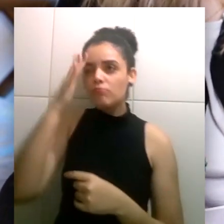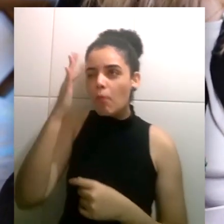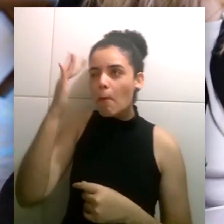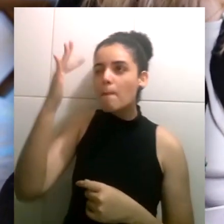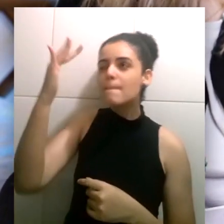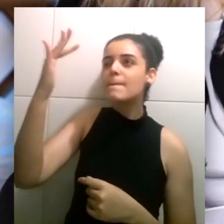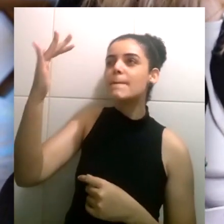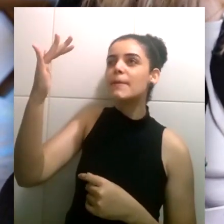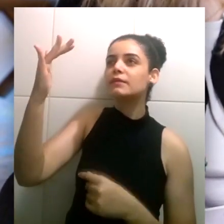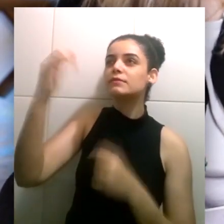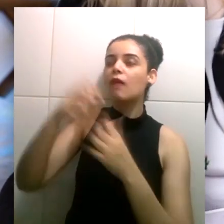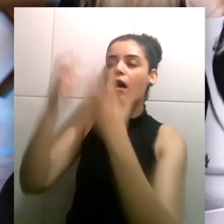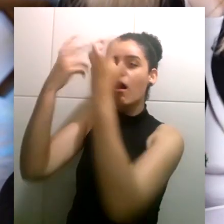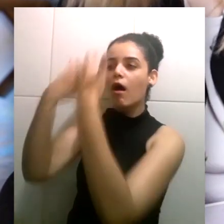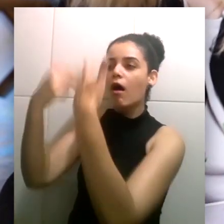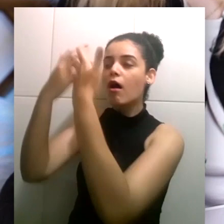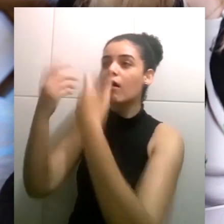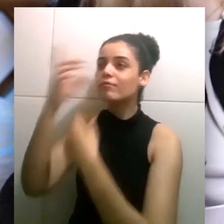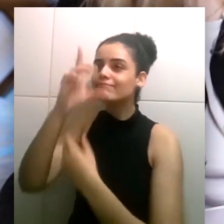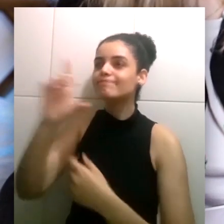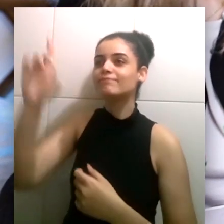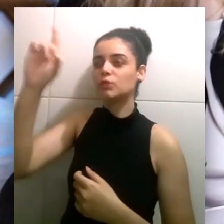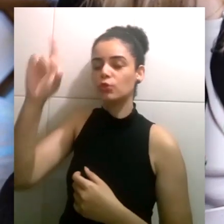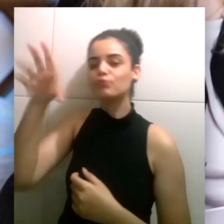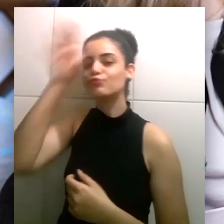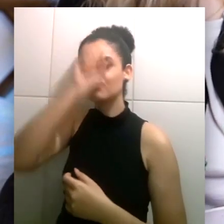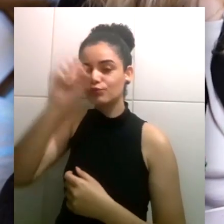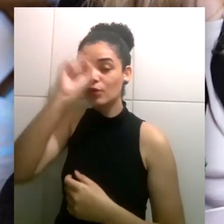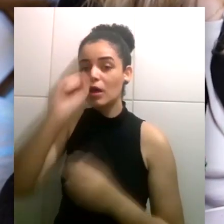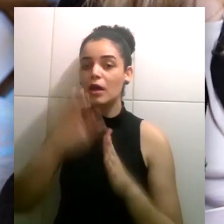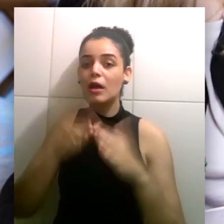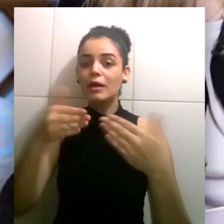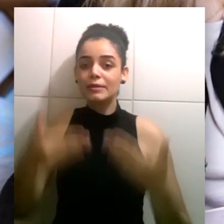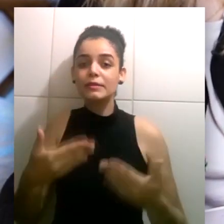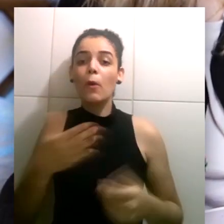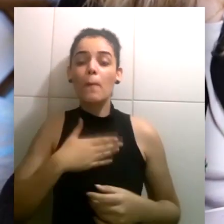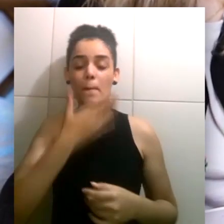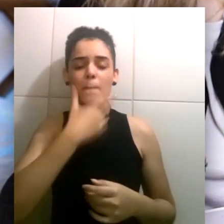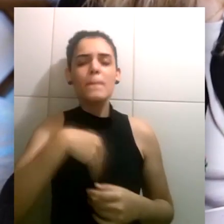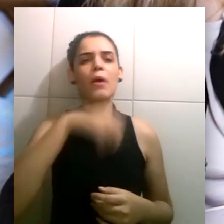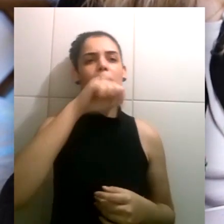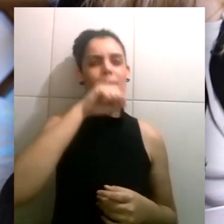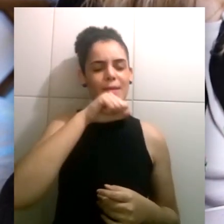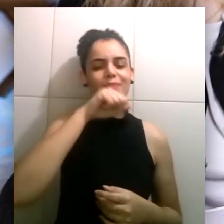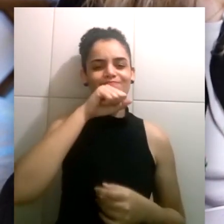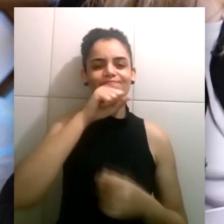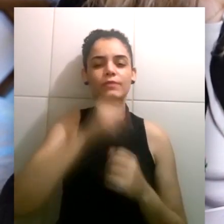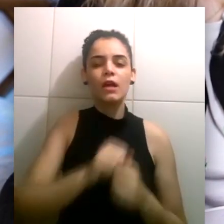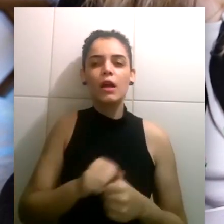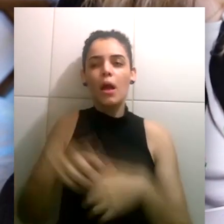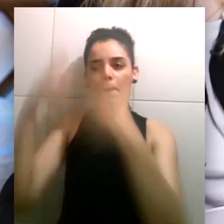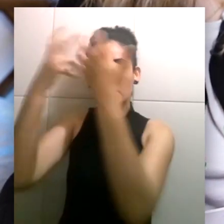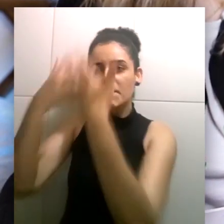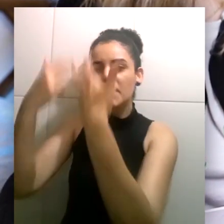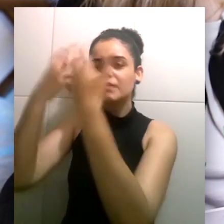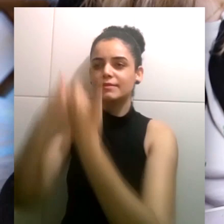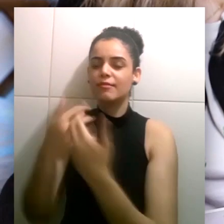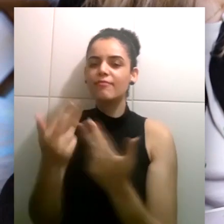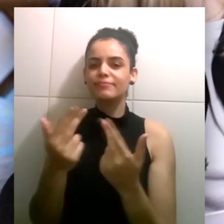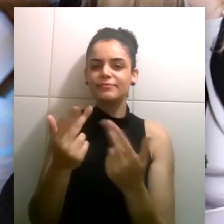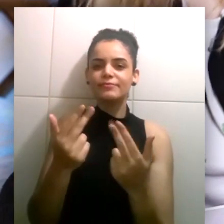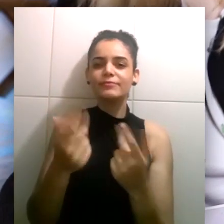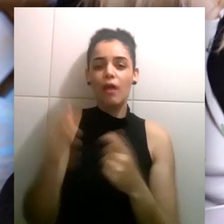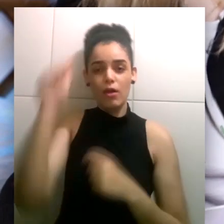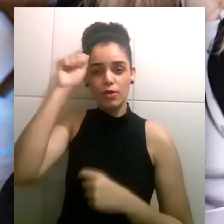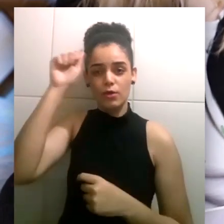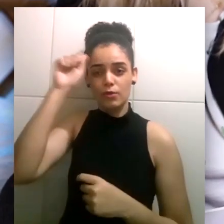Deus como um Deus geracional, de Abraão, Sim. Isaac e Jacó. Então, pensando no meu pai como Abraão, né? O vô, Deus já